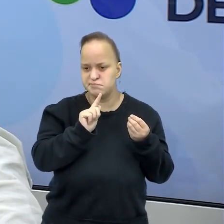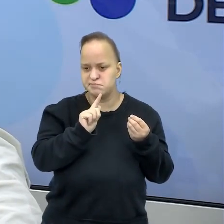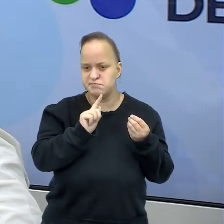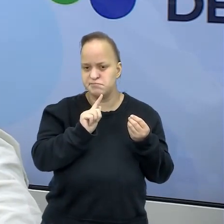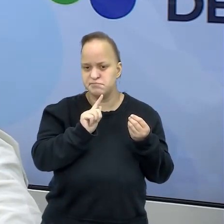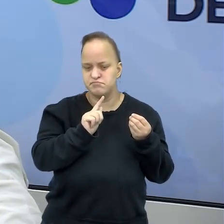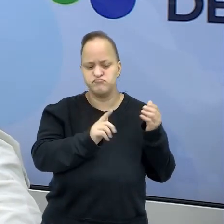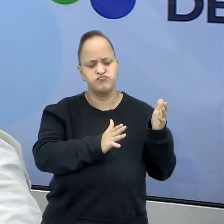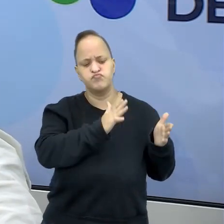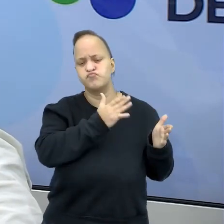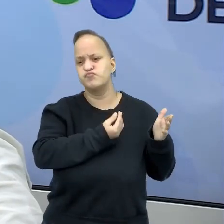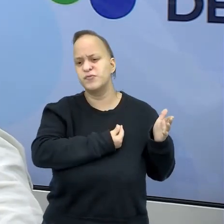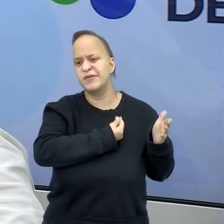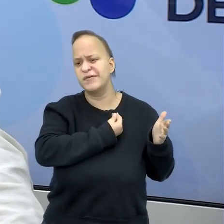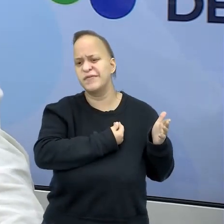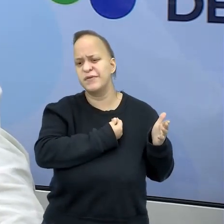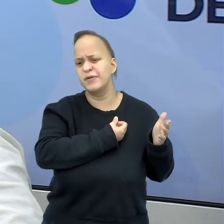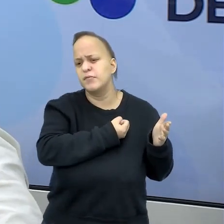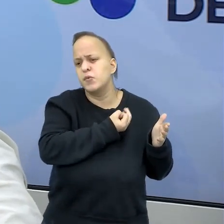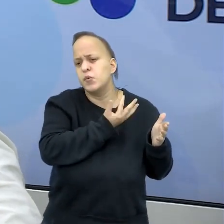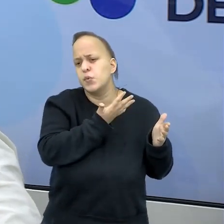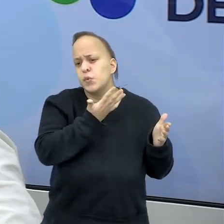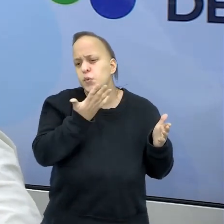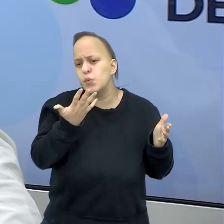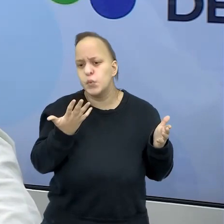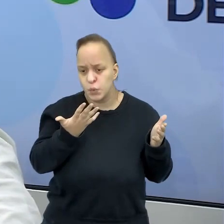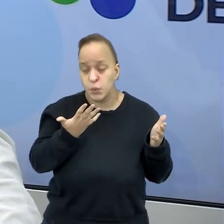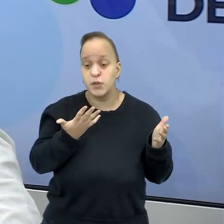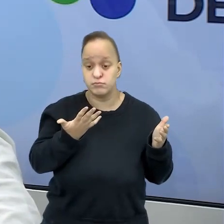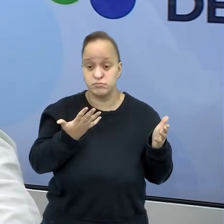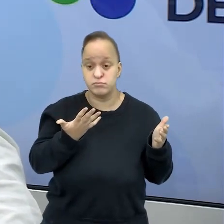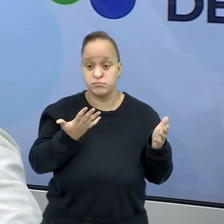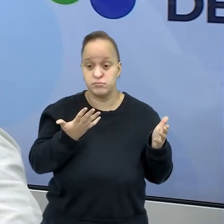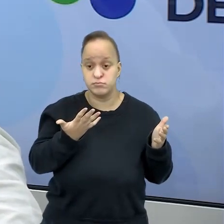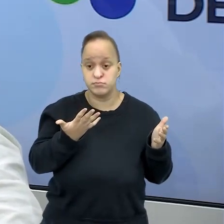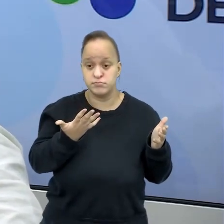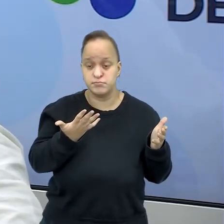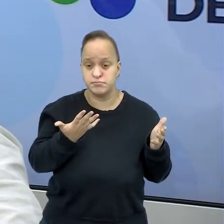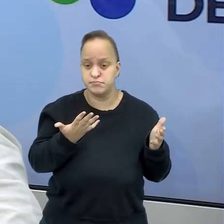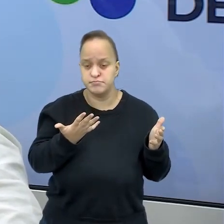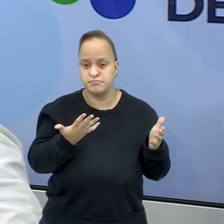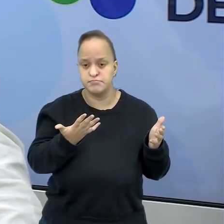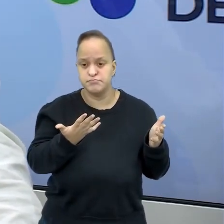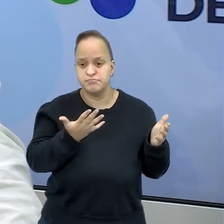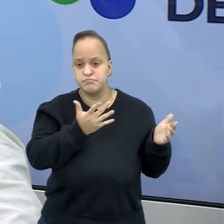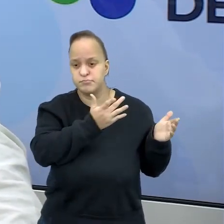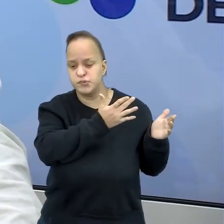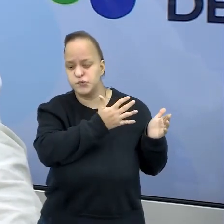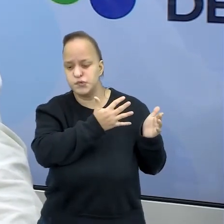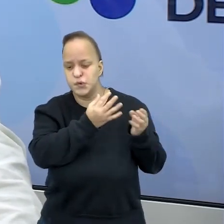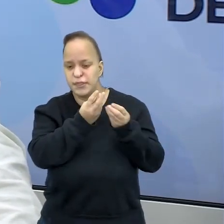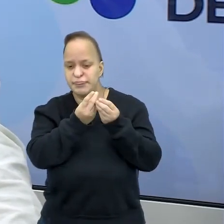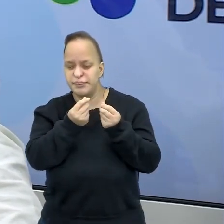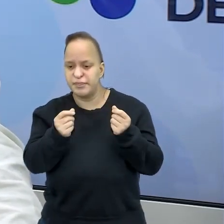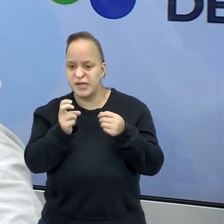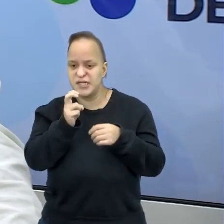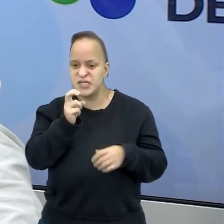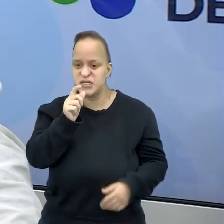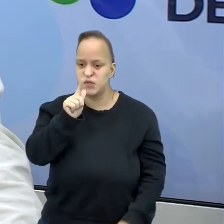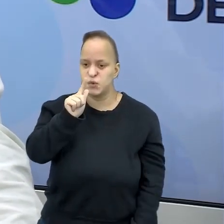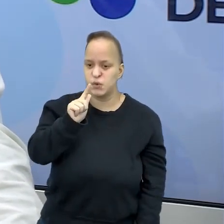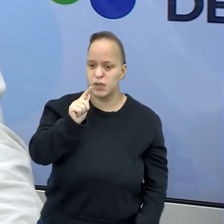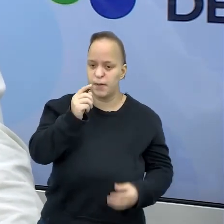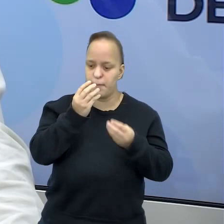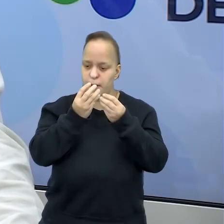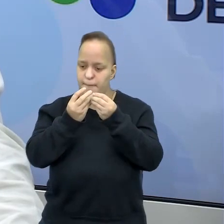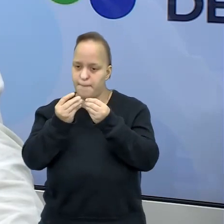a meia-vida desse material será, quando decair a meia-vida, ele vai estar com 5 gramas, né? E